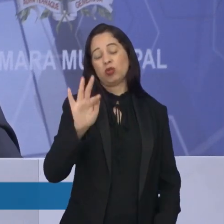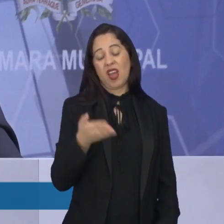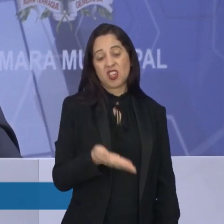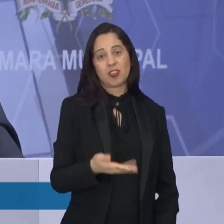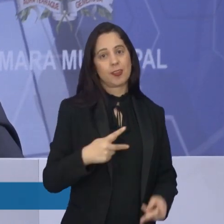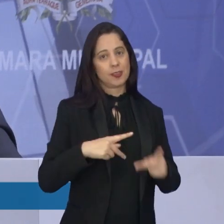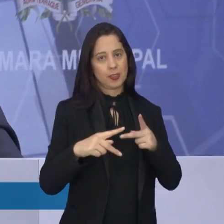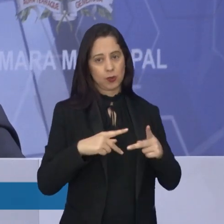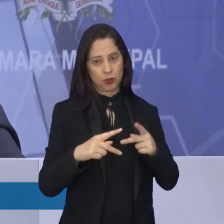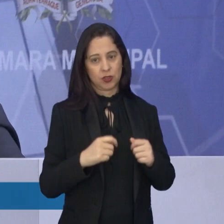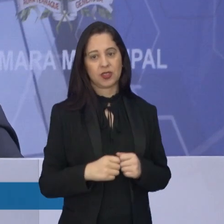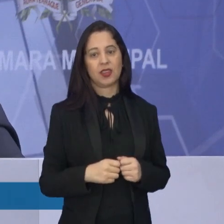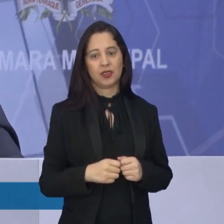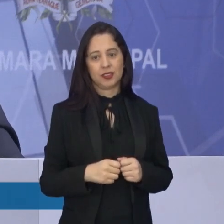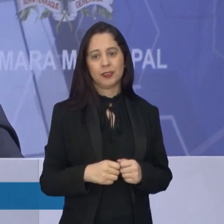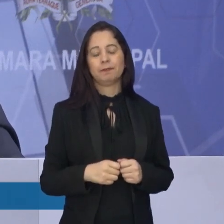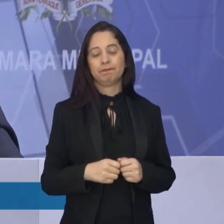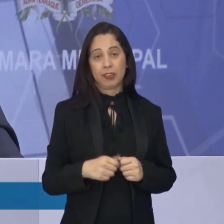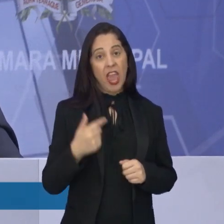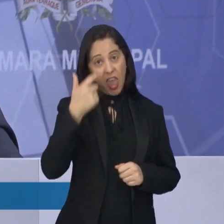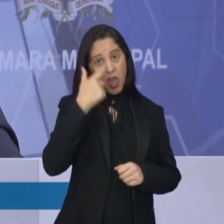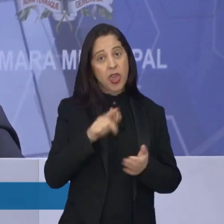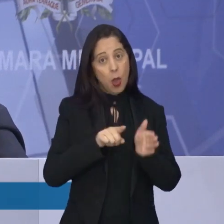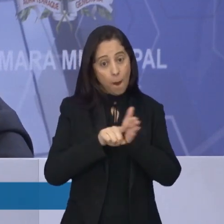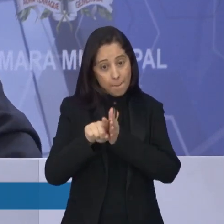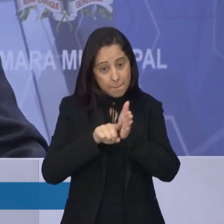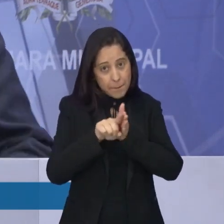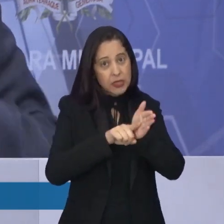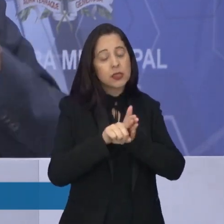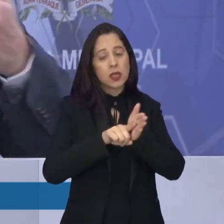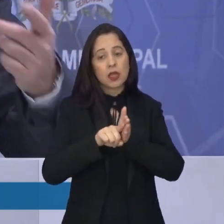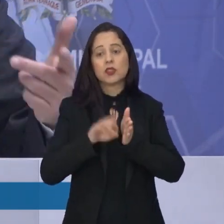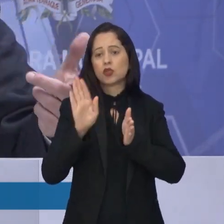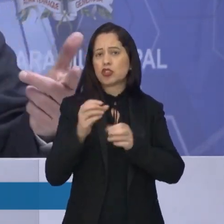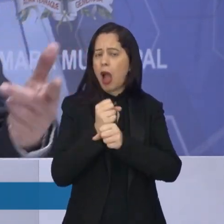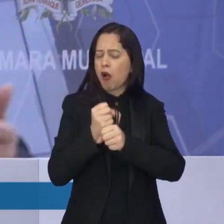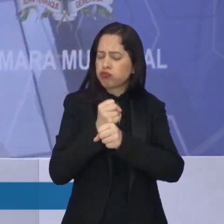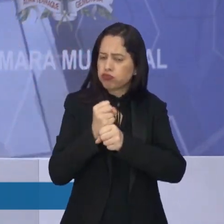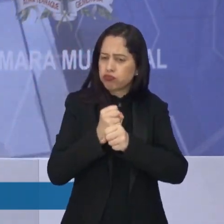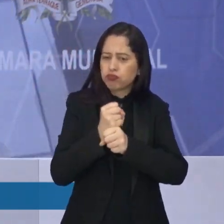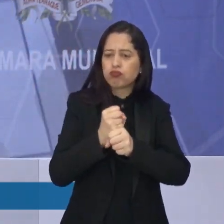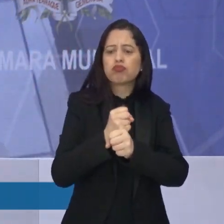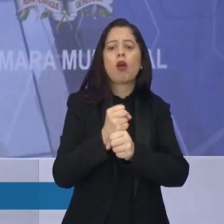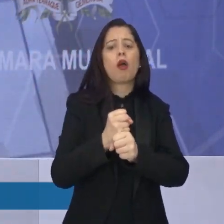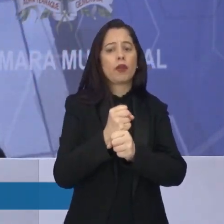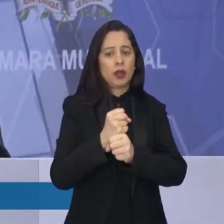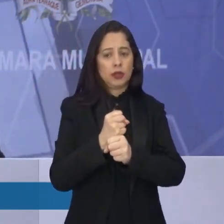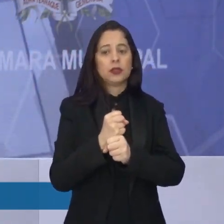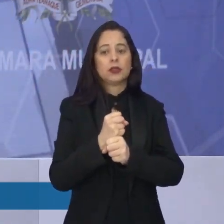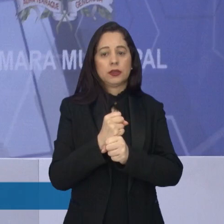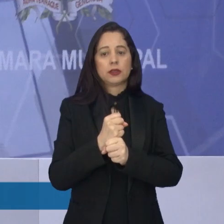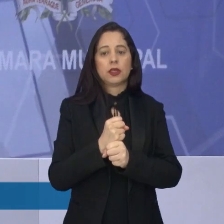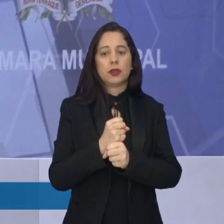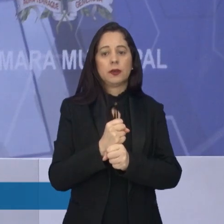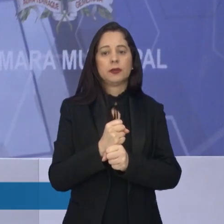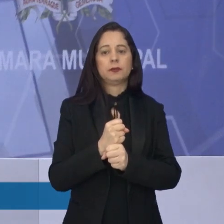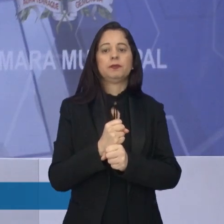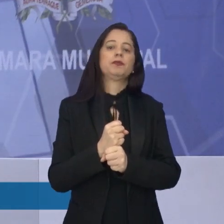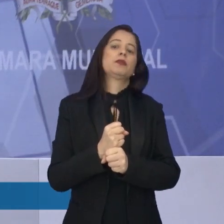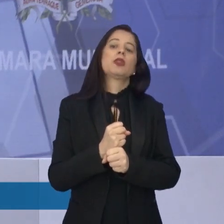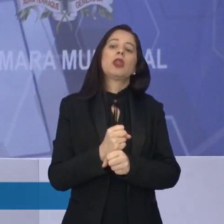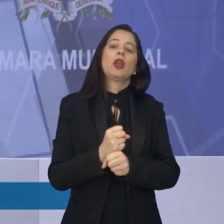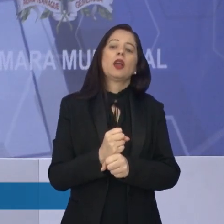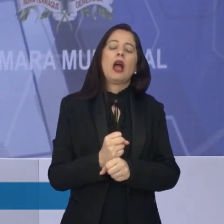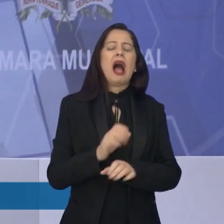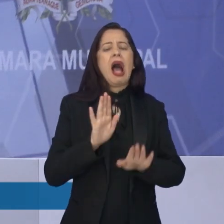Campos. Isso é uma pesquisa que eu faço e acompanho há muitos anos. Posso dizer a vocês até que, eventualmente, você encontra uma